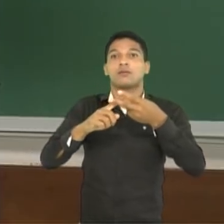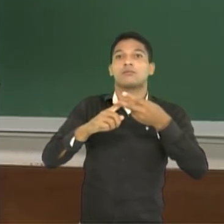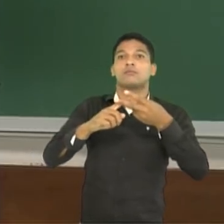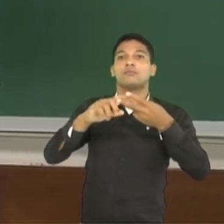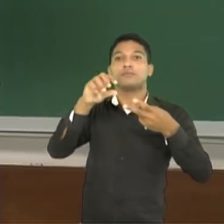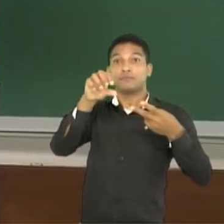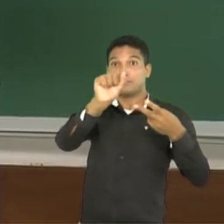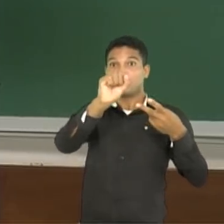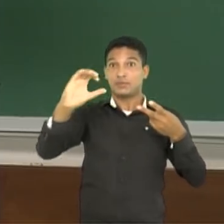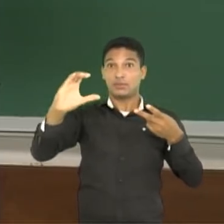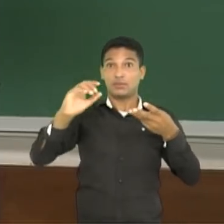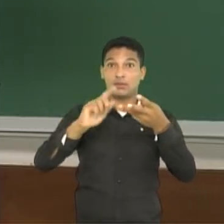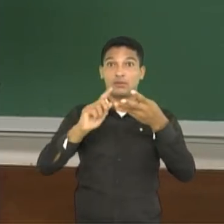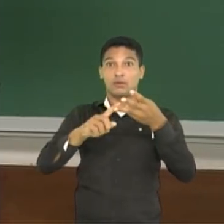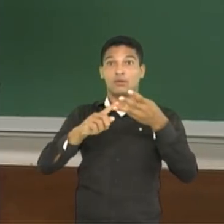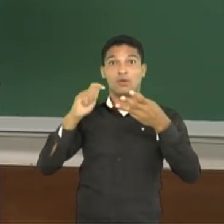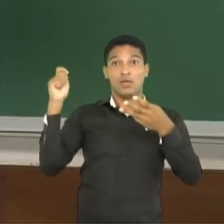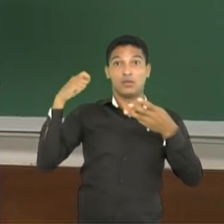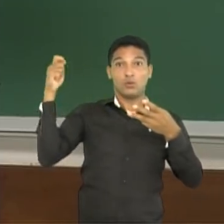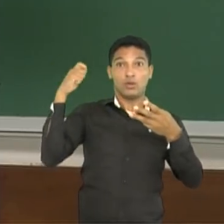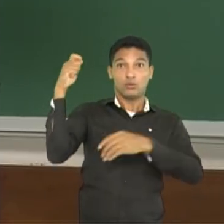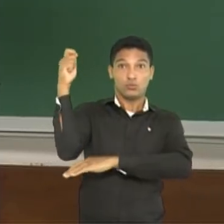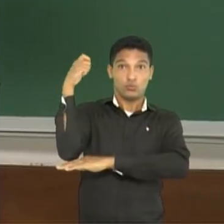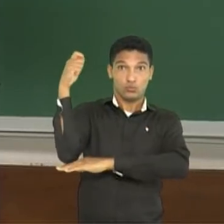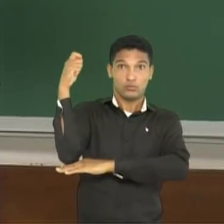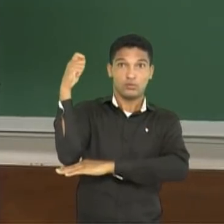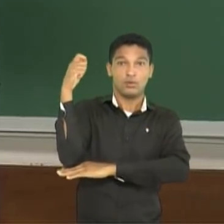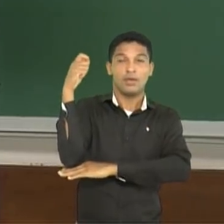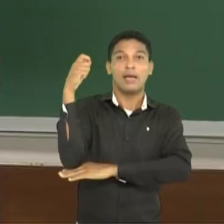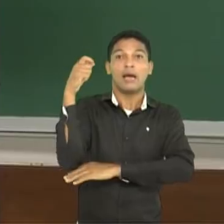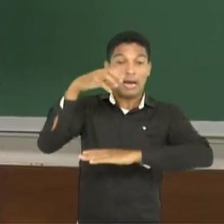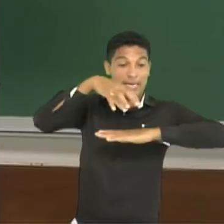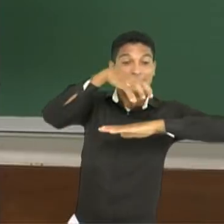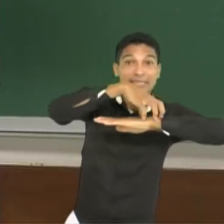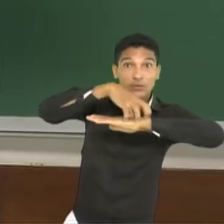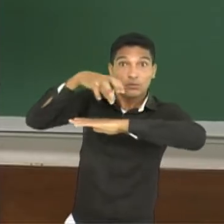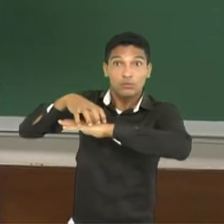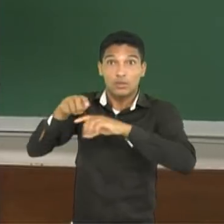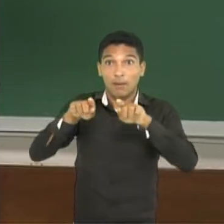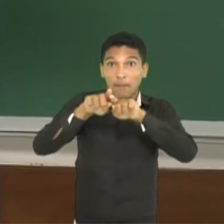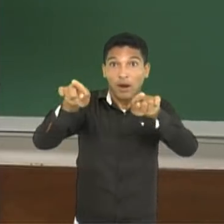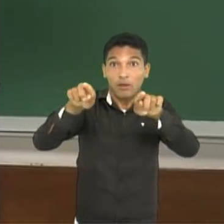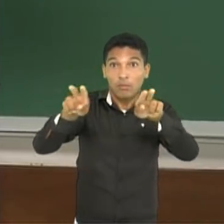Sul. E a distribuição da indústria ela é bem